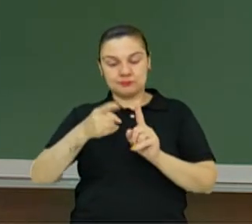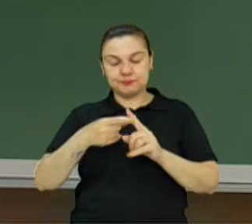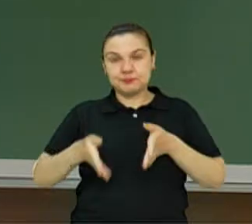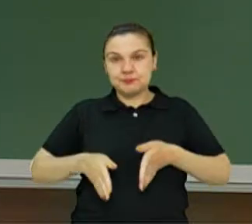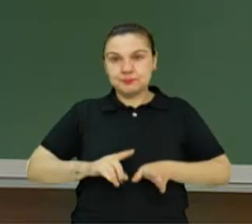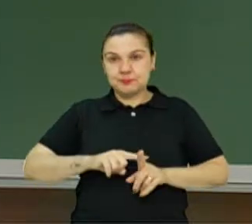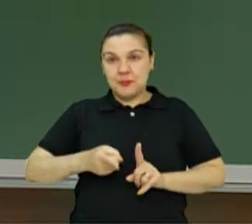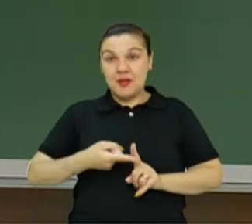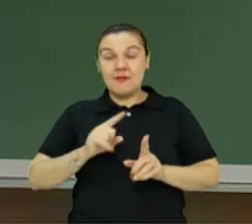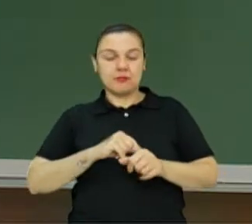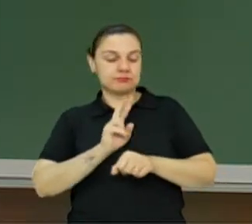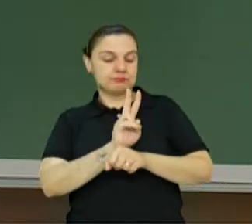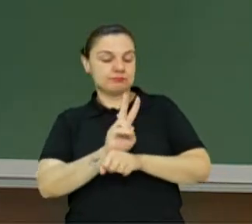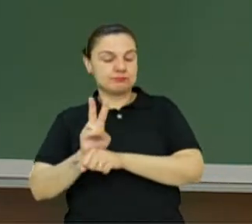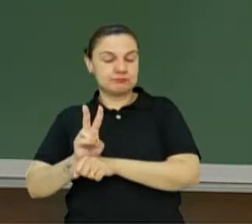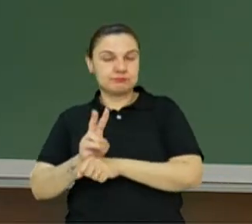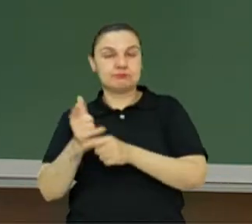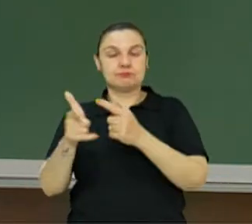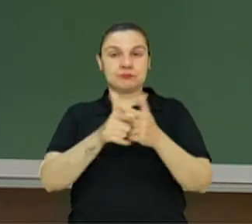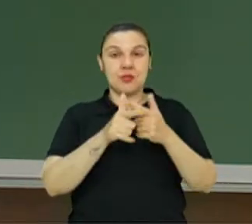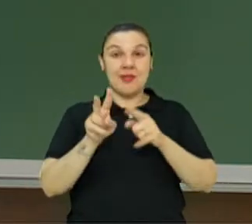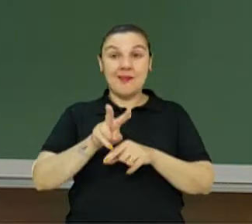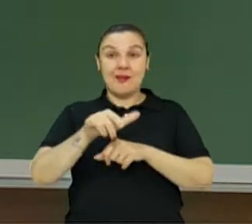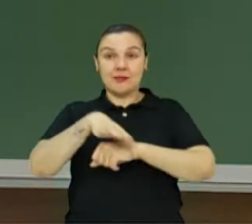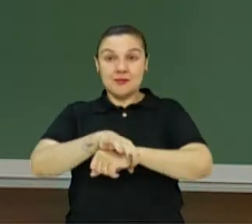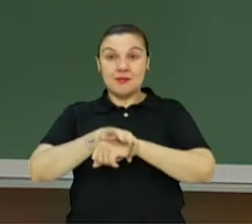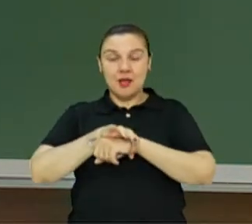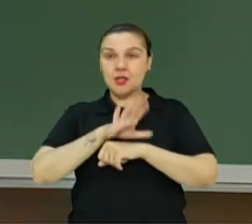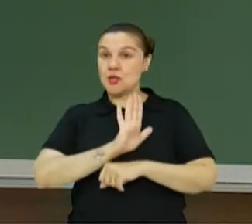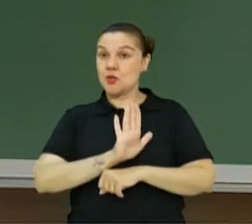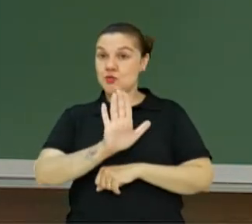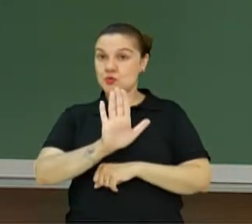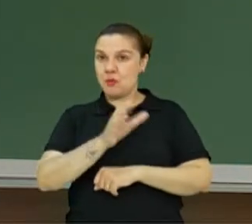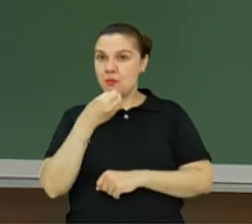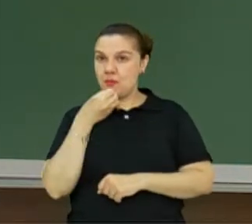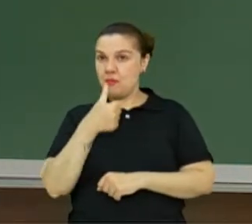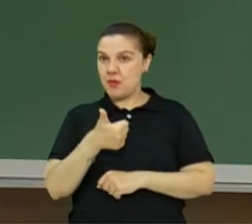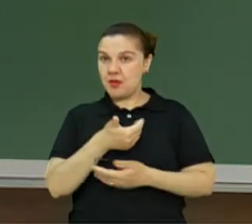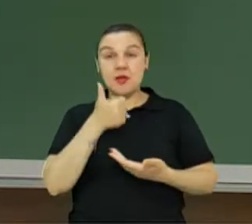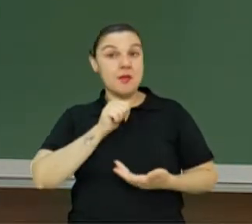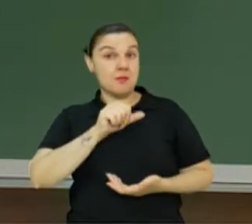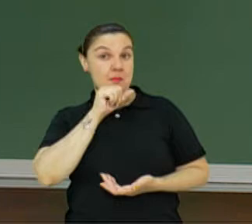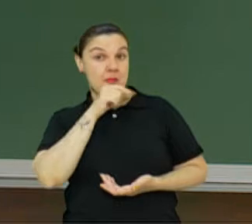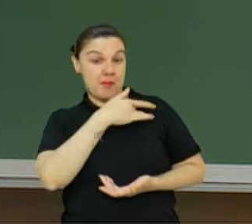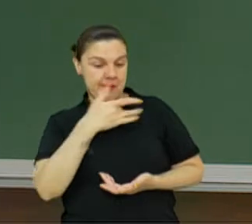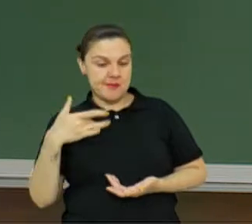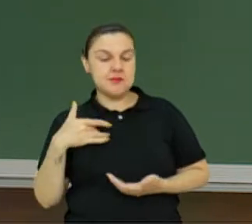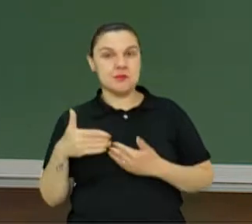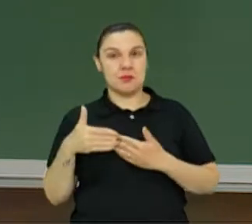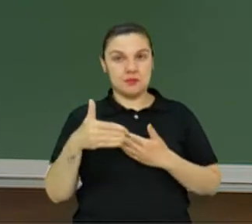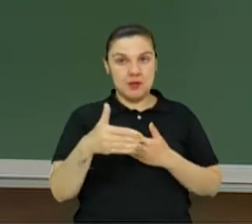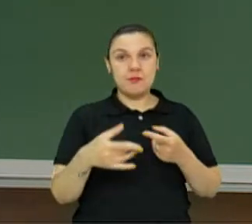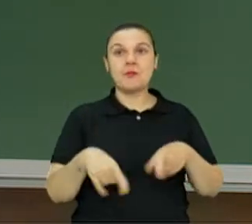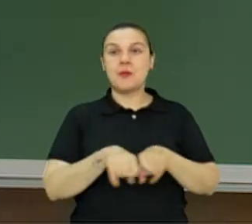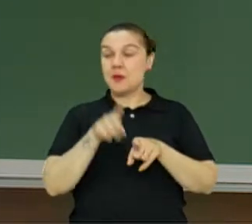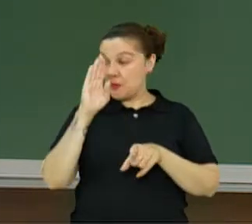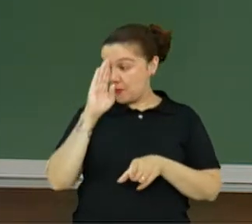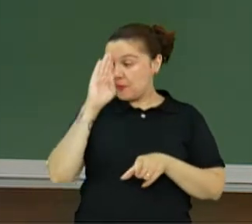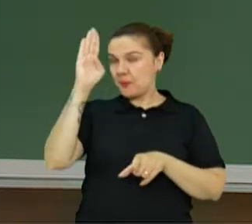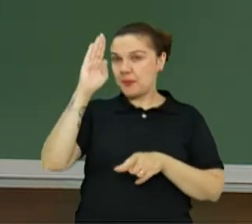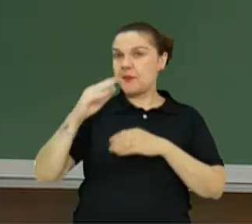estar identificando esses problemas e isso vai garantir não só o bem-estar da mãe, né, mas principalmente